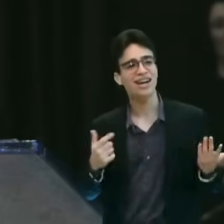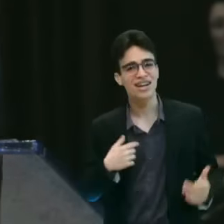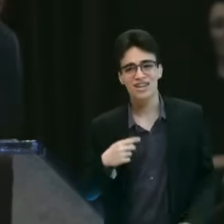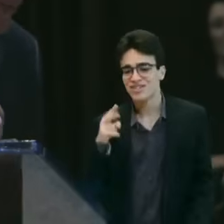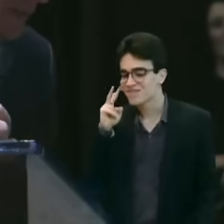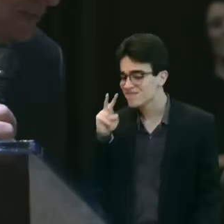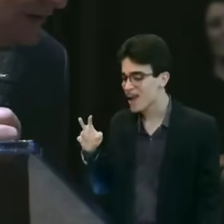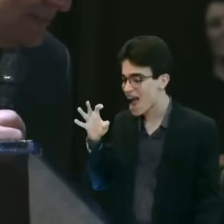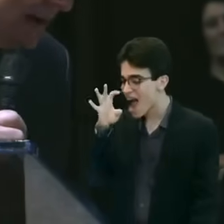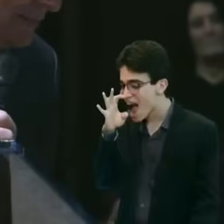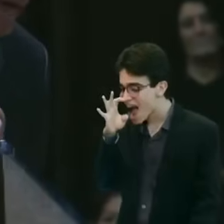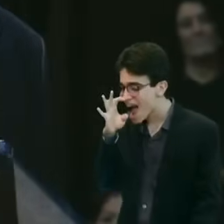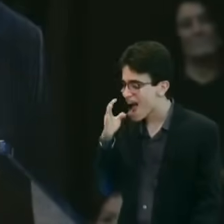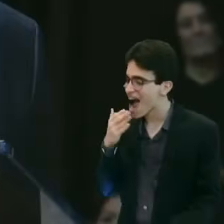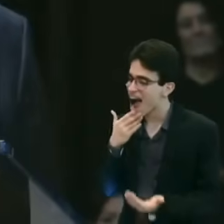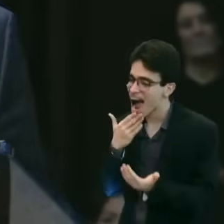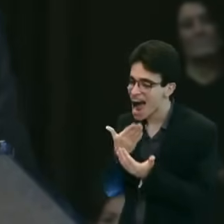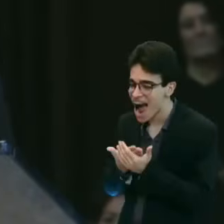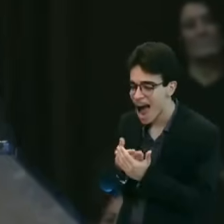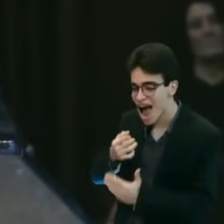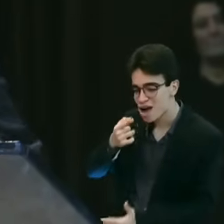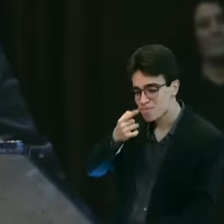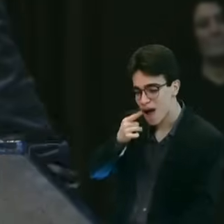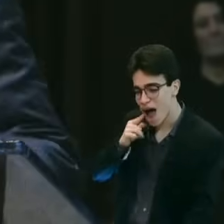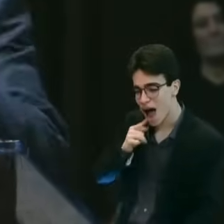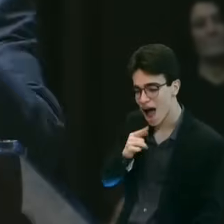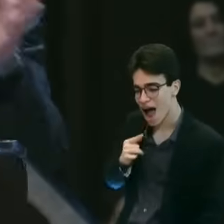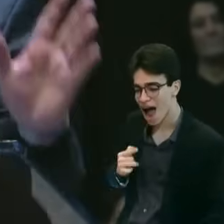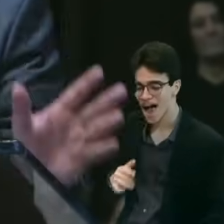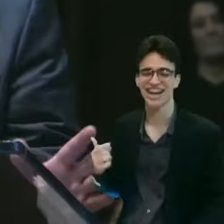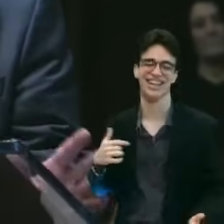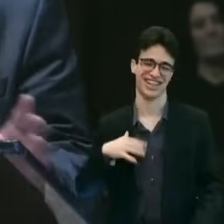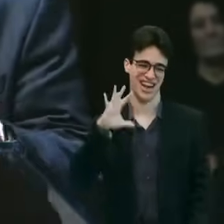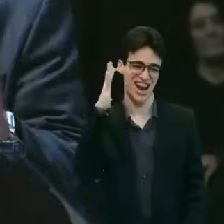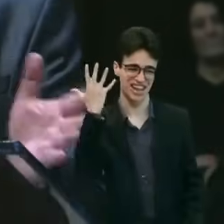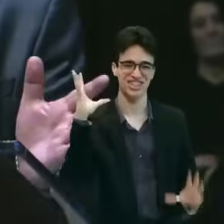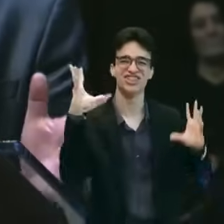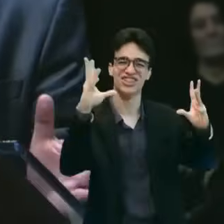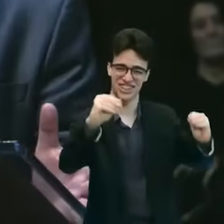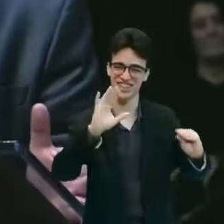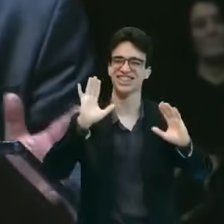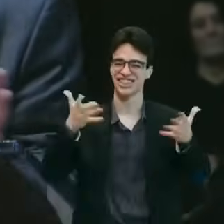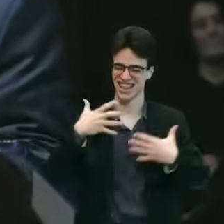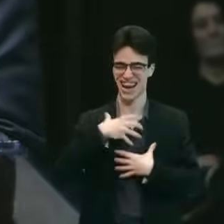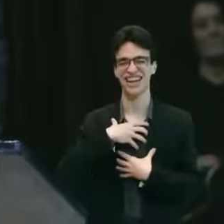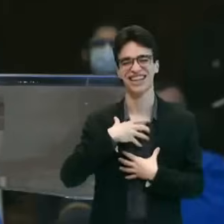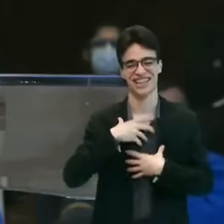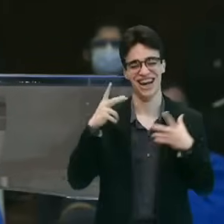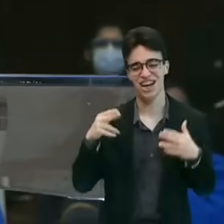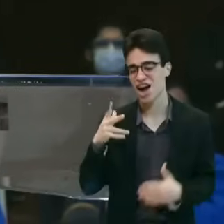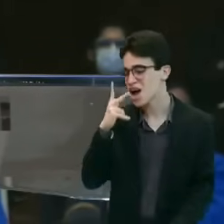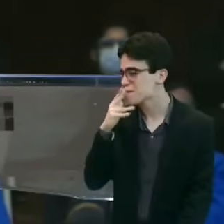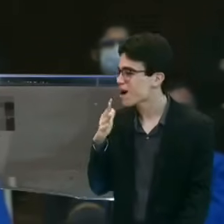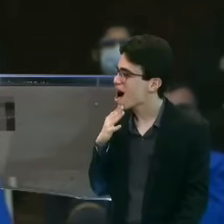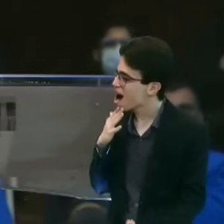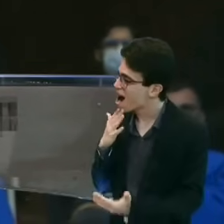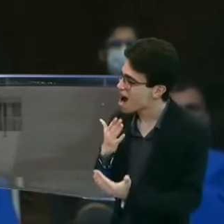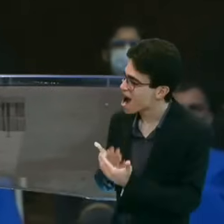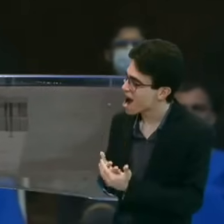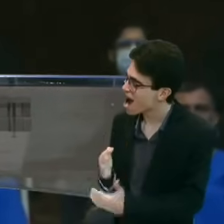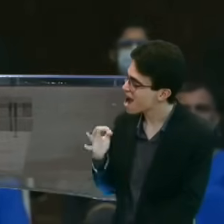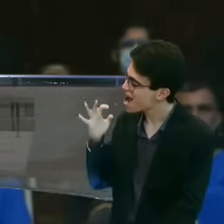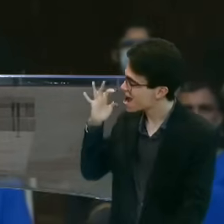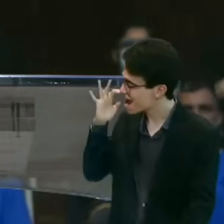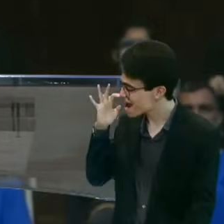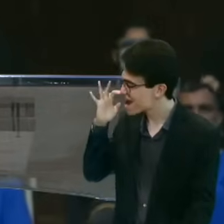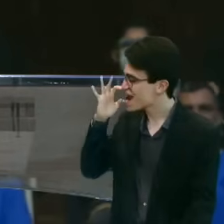fiquei ali, que nem bobo, ali babando, né? E eu acho que todo pai, toda mãe teve esse sentimento de ficar babando ali,